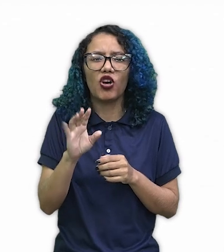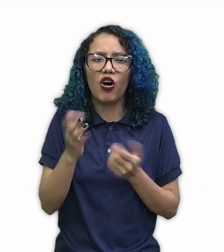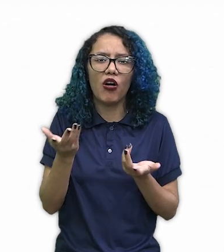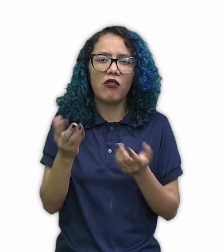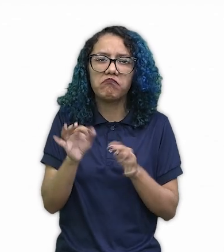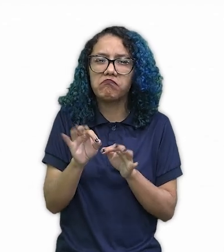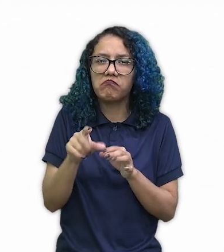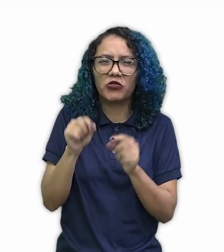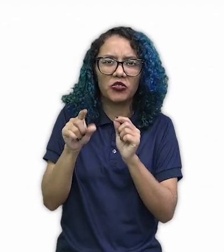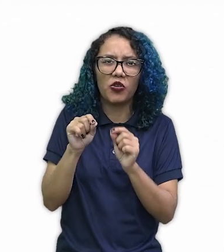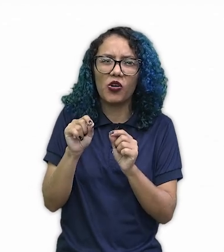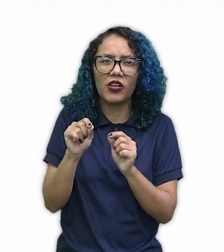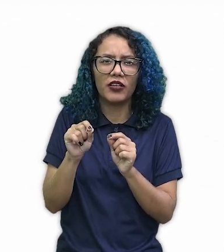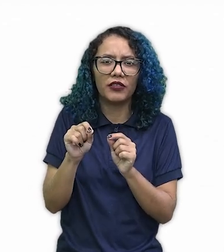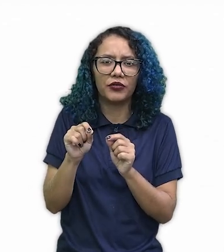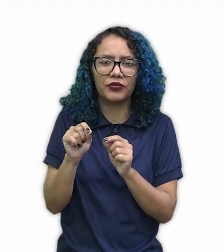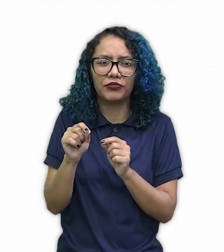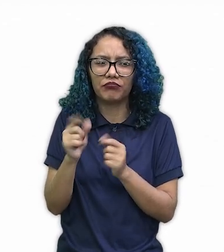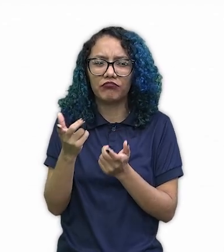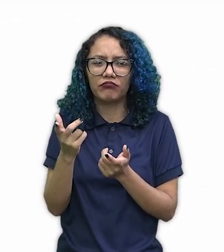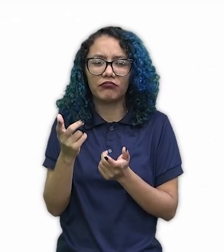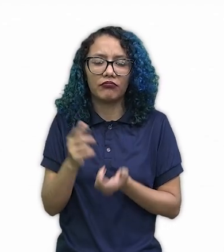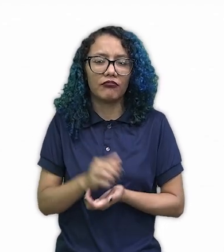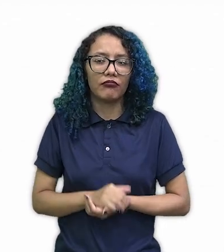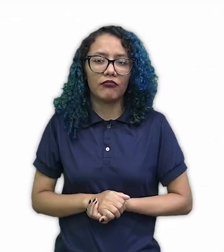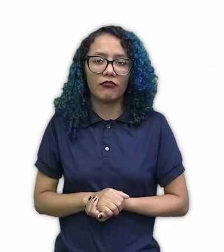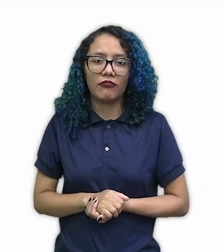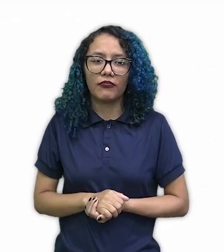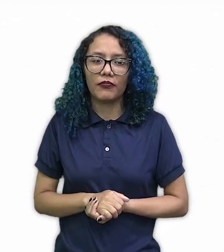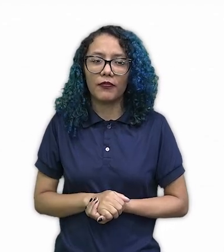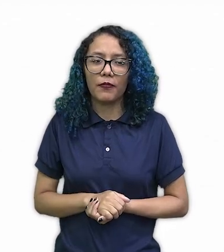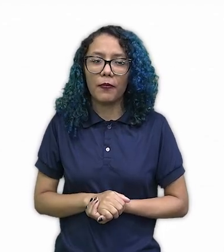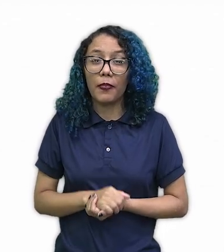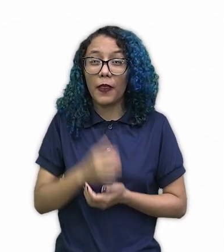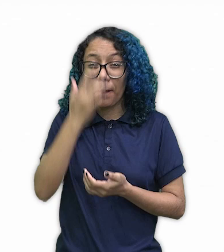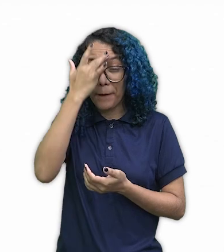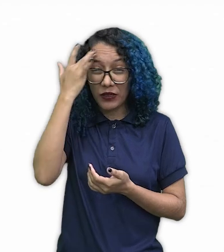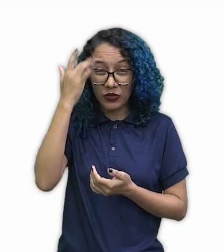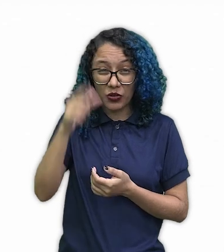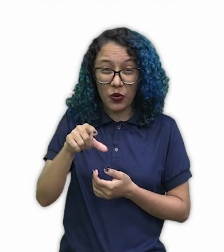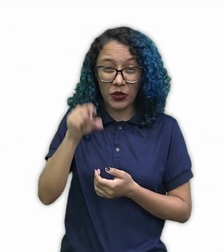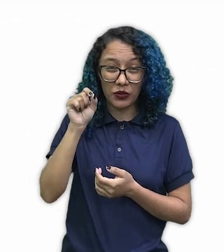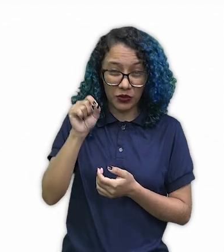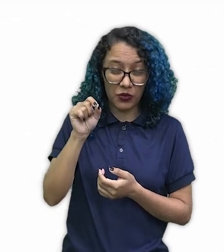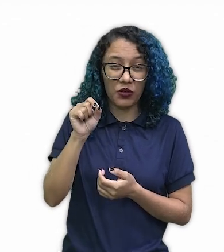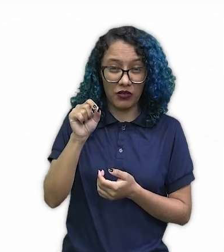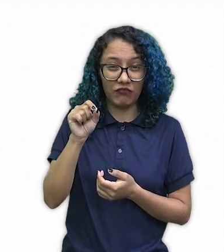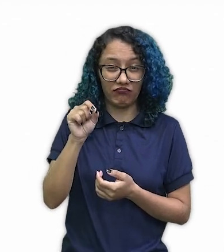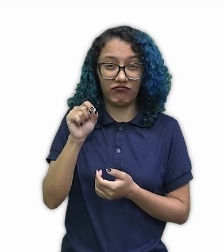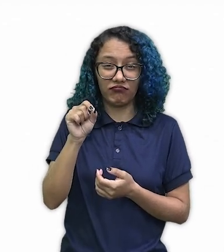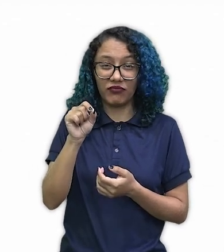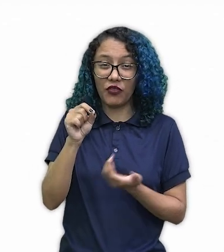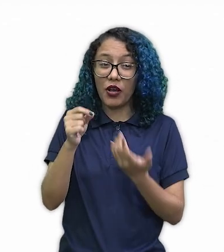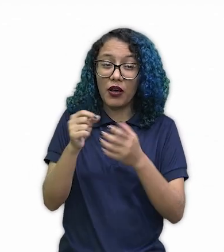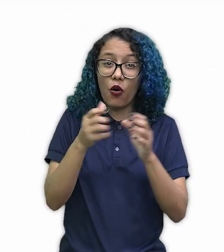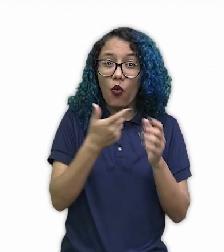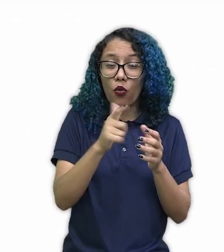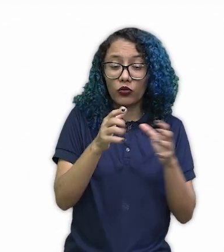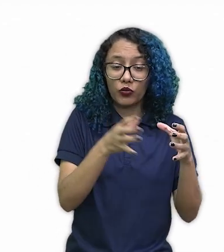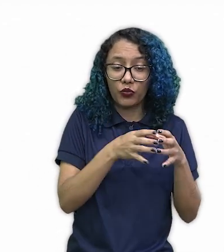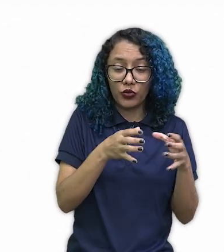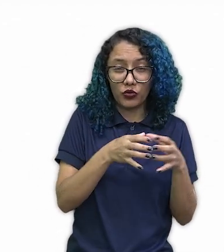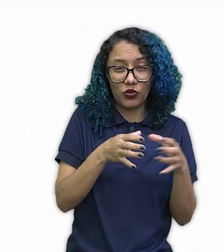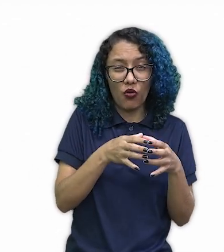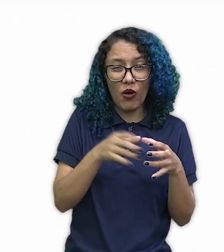está ali? Né? Não, ele foi colocado ali. Quem está ali exercendo esse poder foi colocado naquele